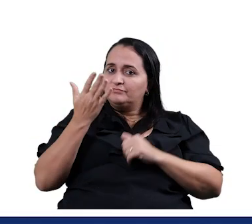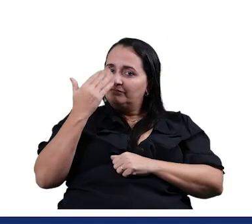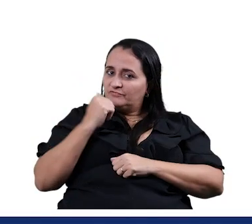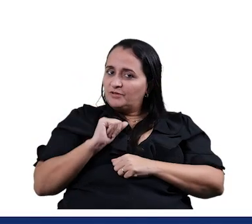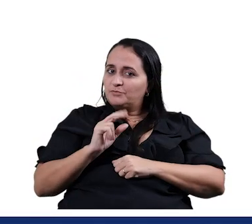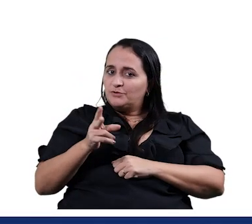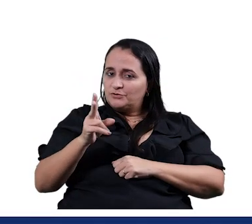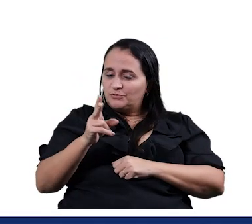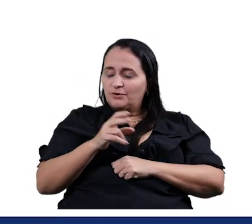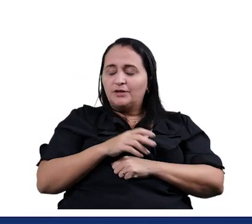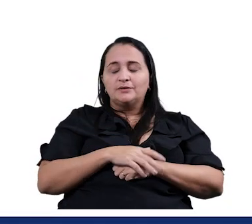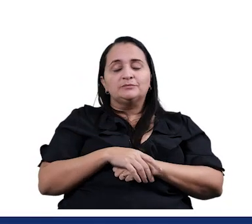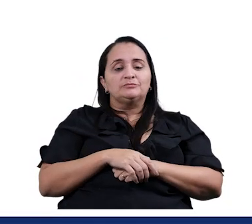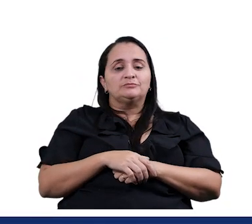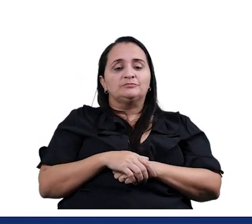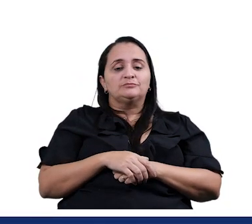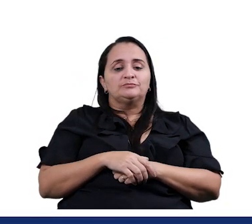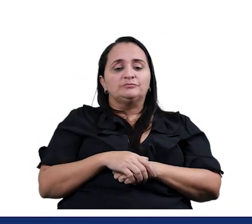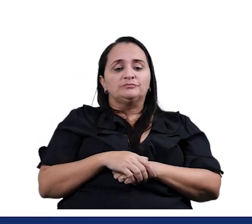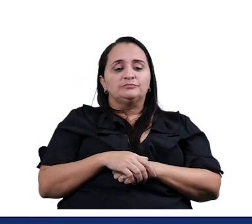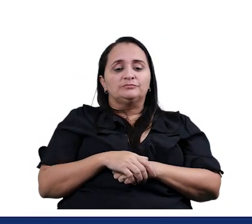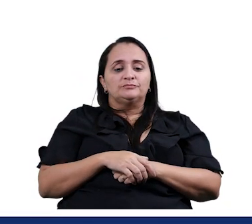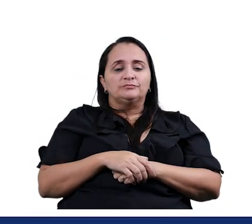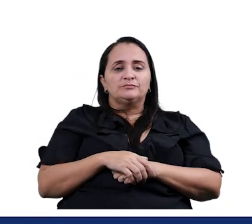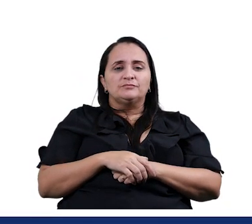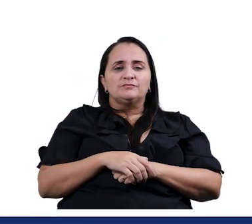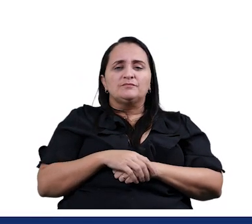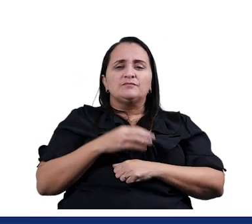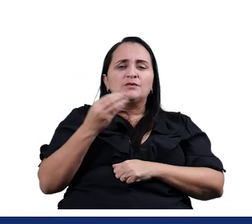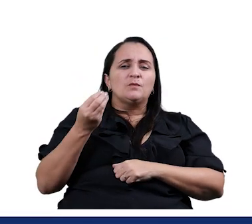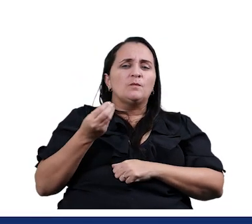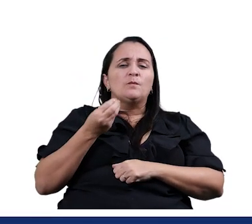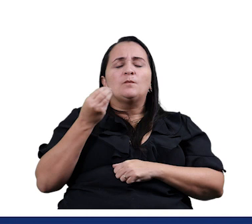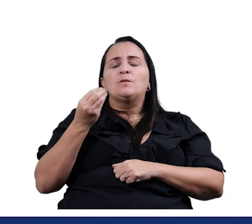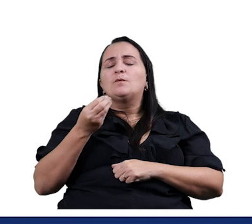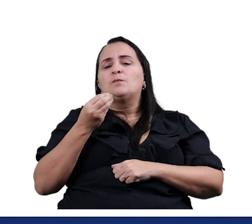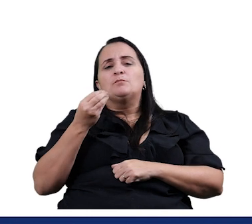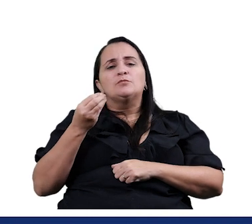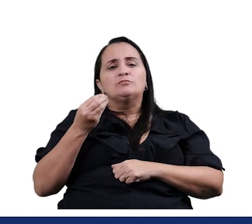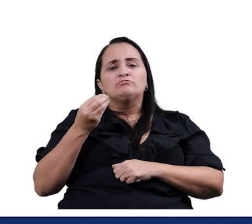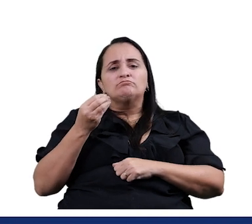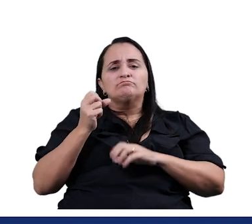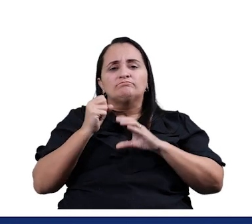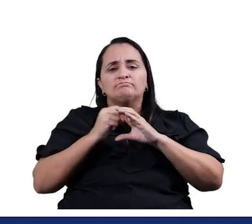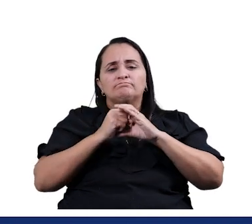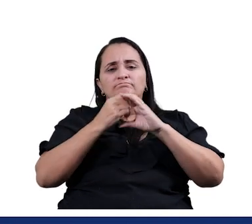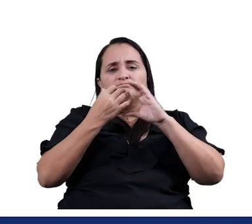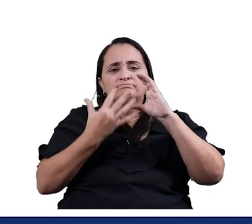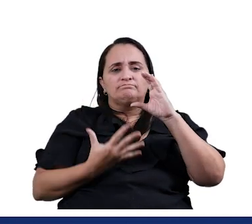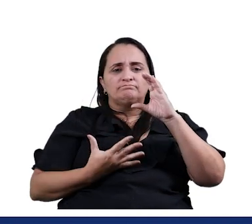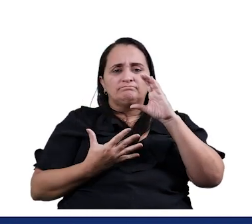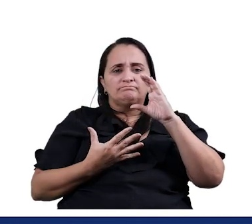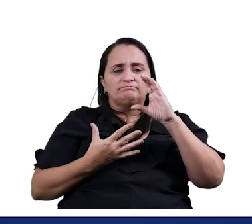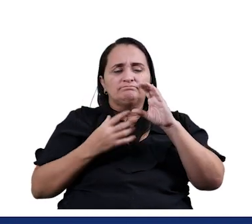Continuando aqui. Vamos ver direitinho aqui no texto de Oscar como é que essas características que eu falei são